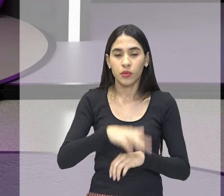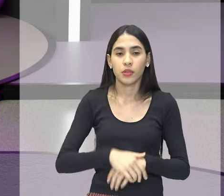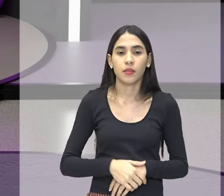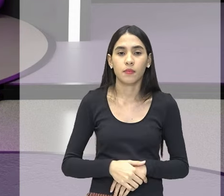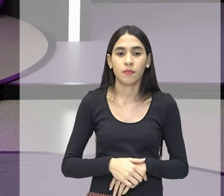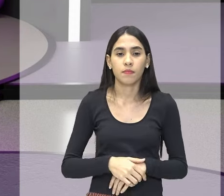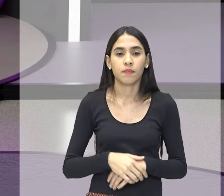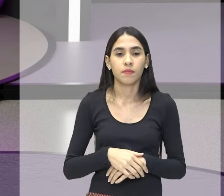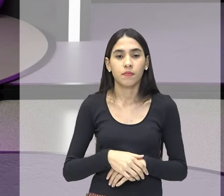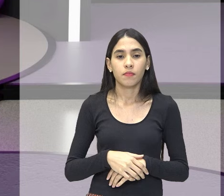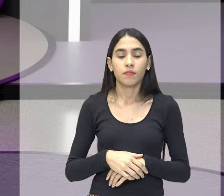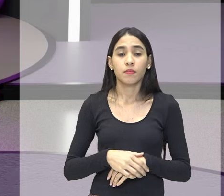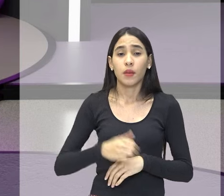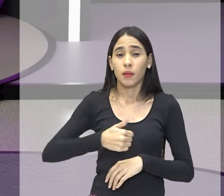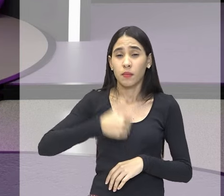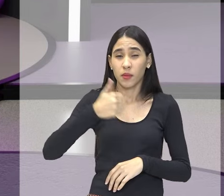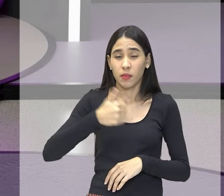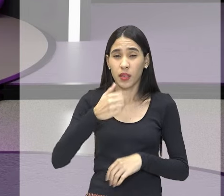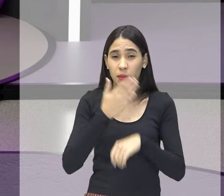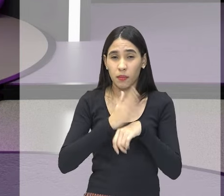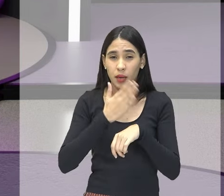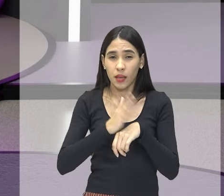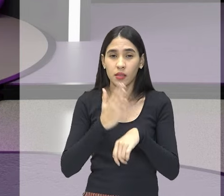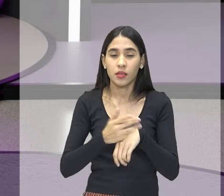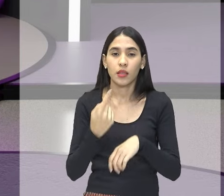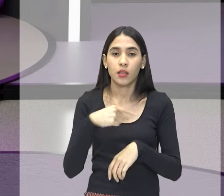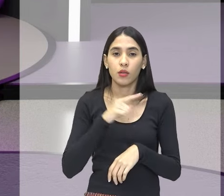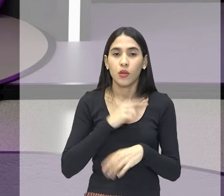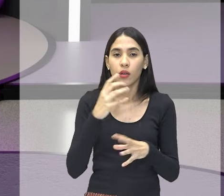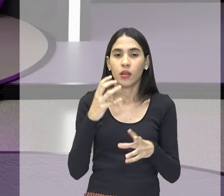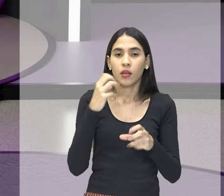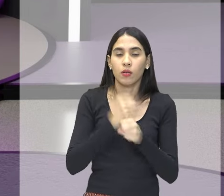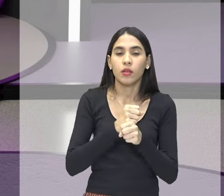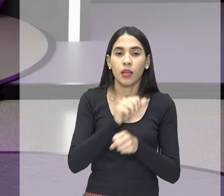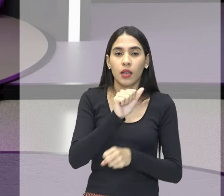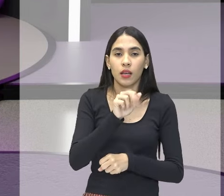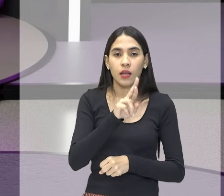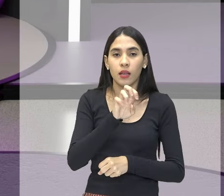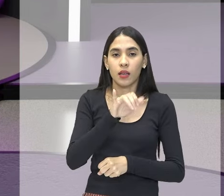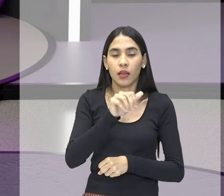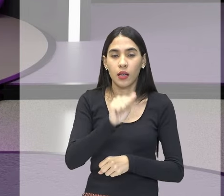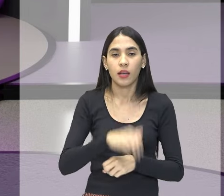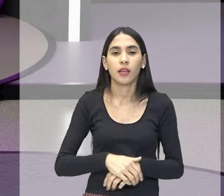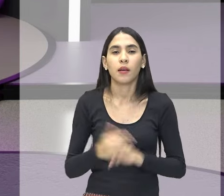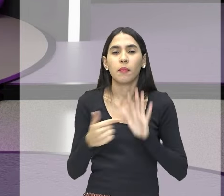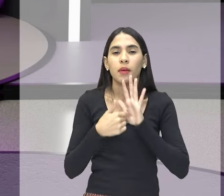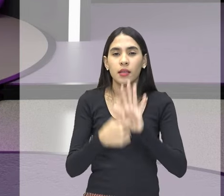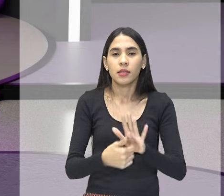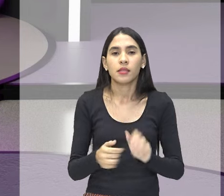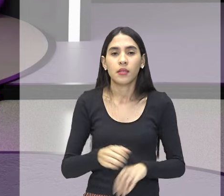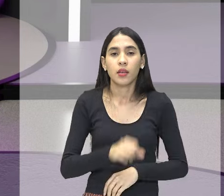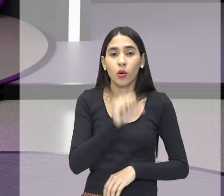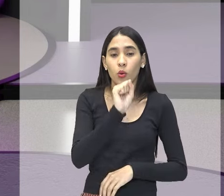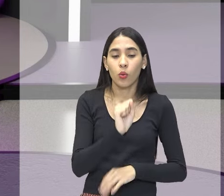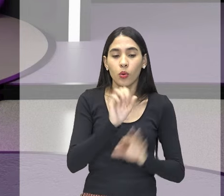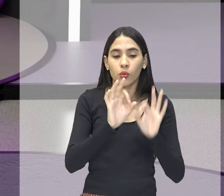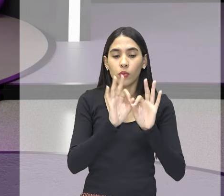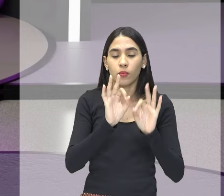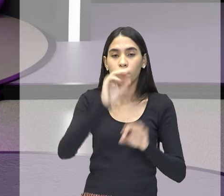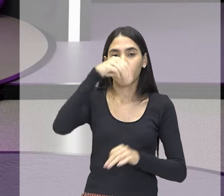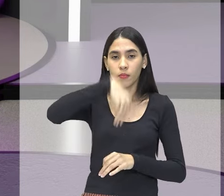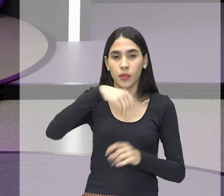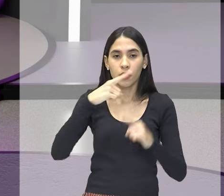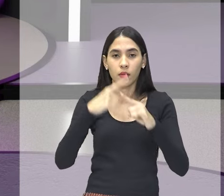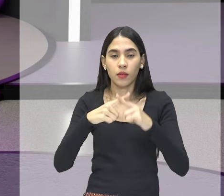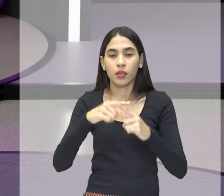tempo, logo lá na nossa primeira aplicação, quando nós fomos calcular a área do retângulo, aparecia ali 8 metros